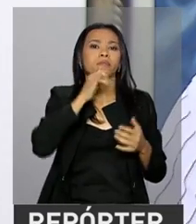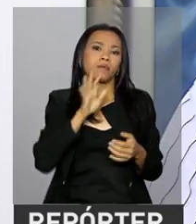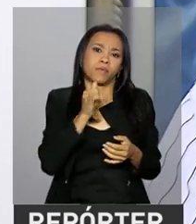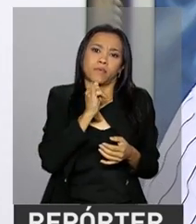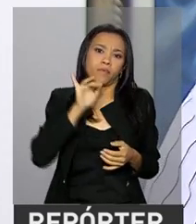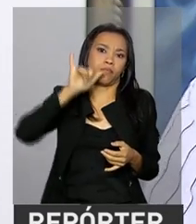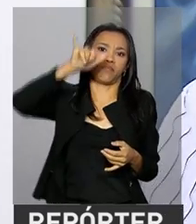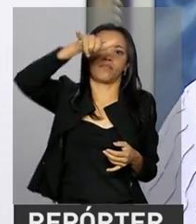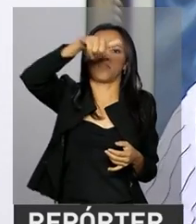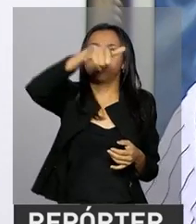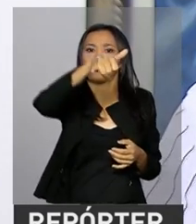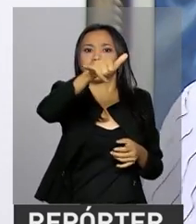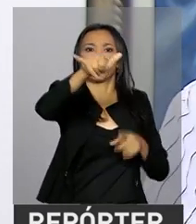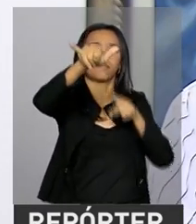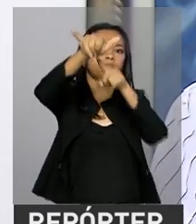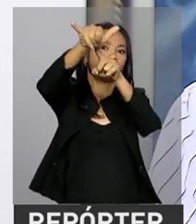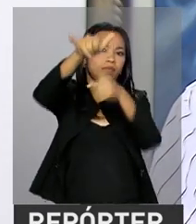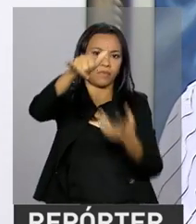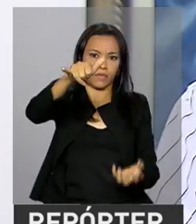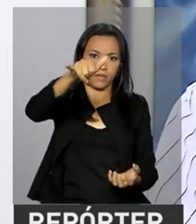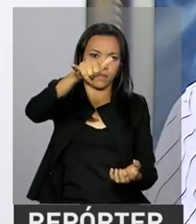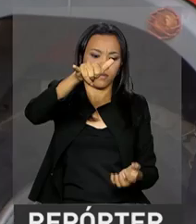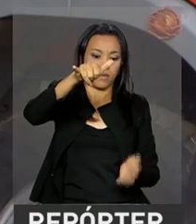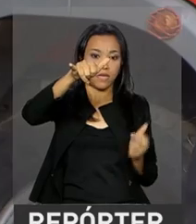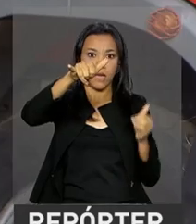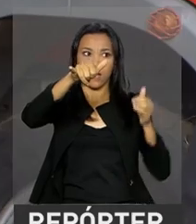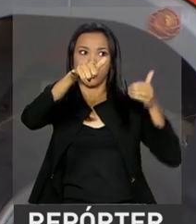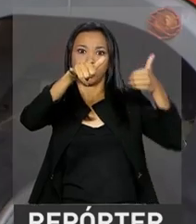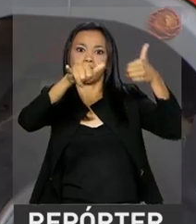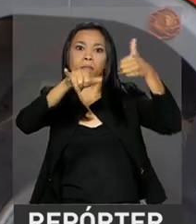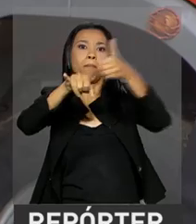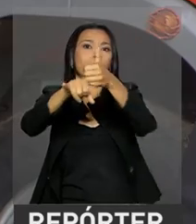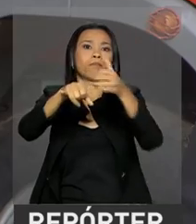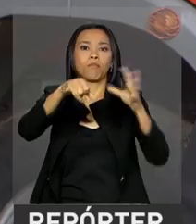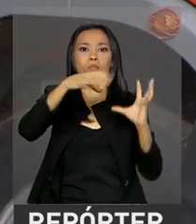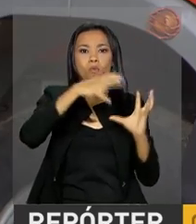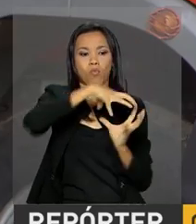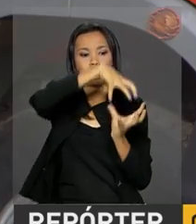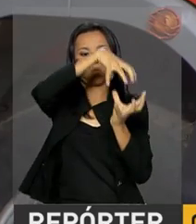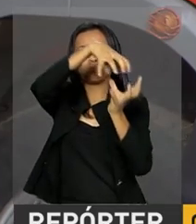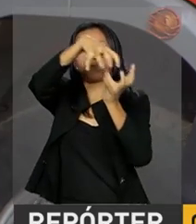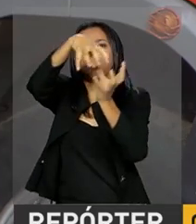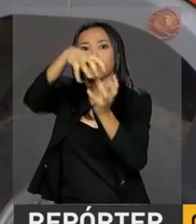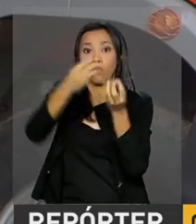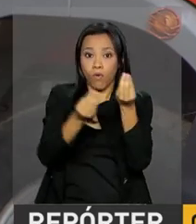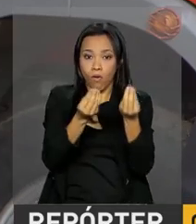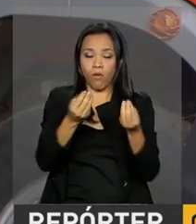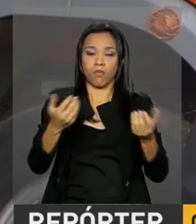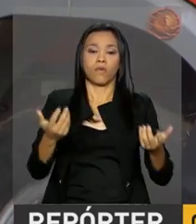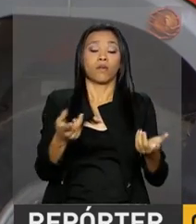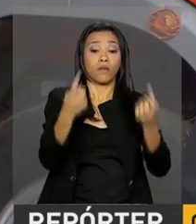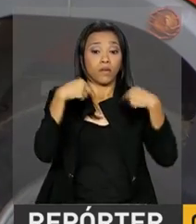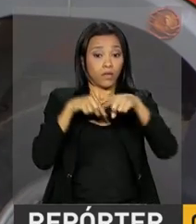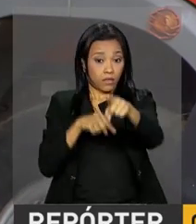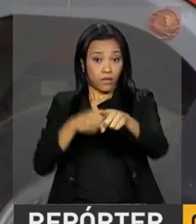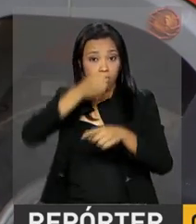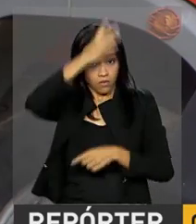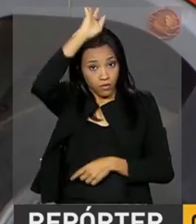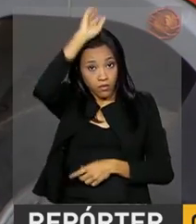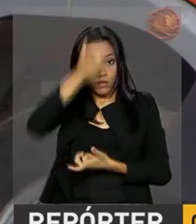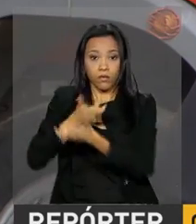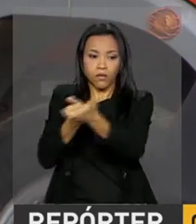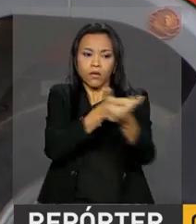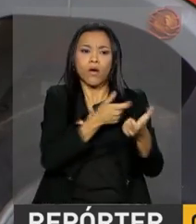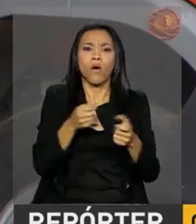a 430 450 km/h o corpo de bombeiros Alerta a população quanto aos riscos de incêndios florestais